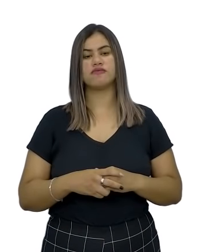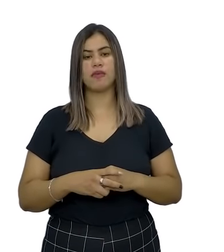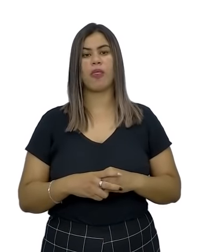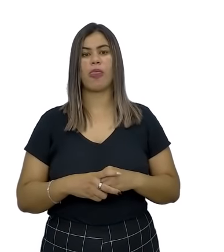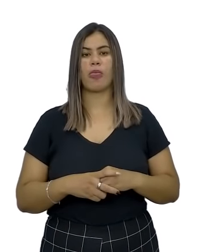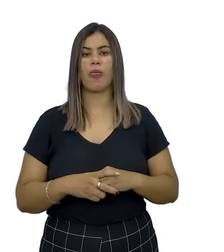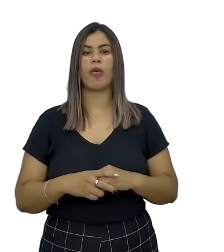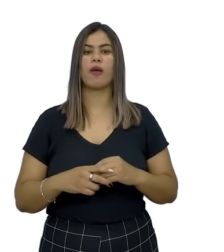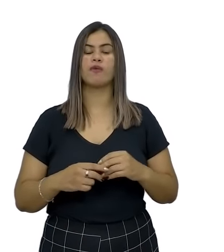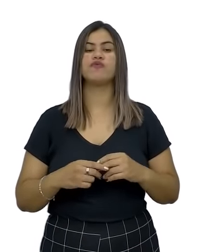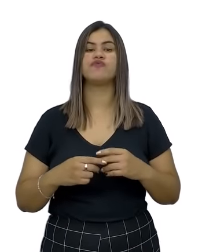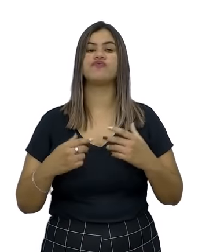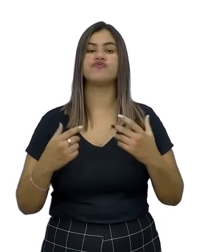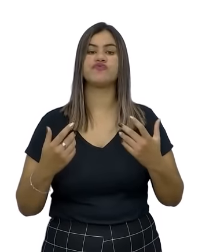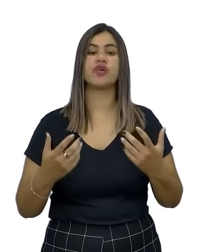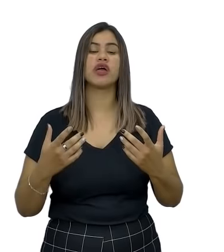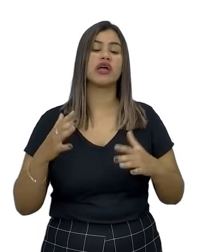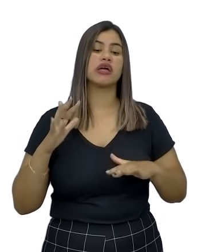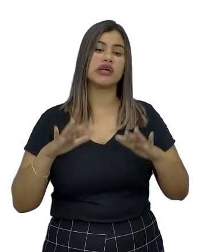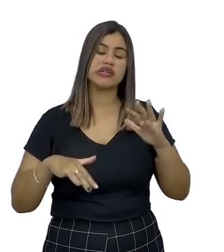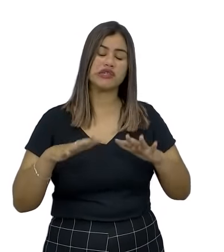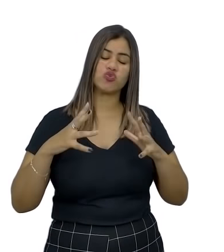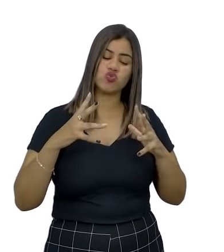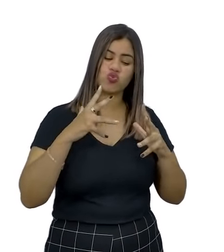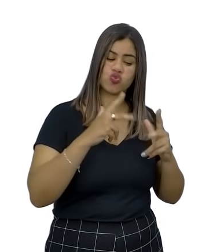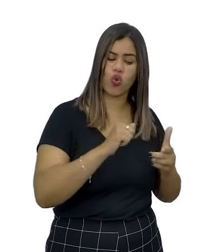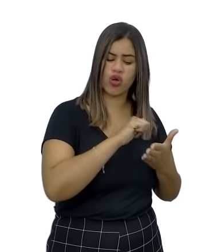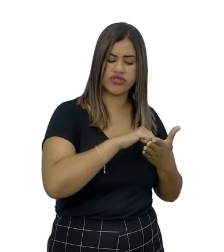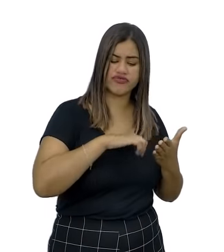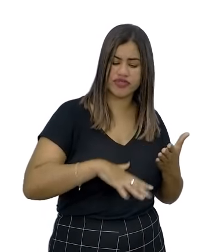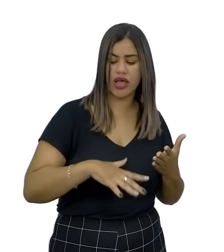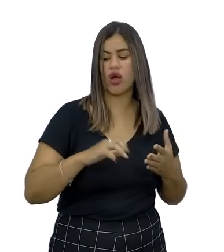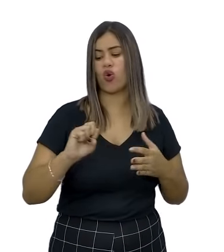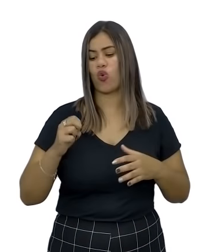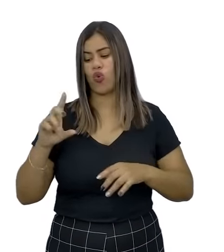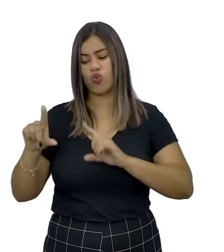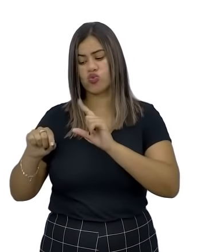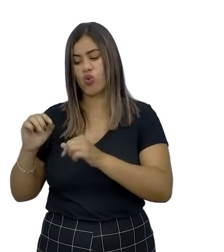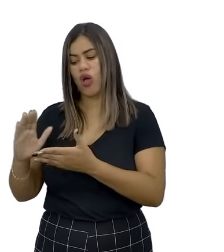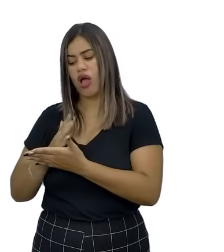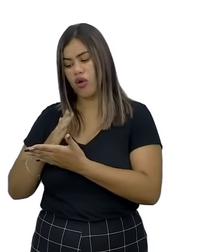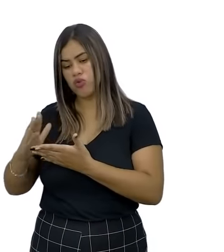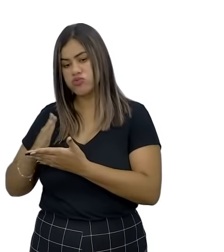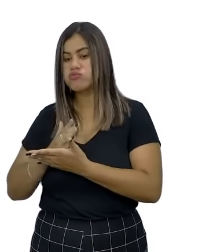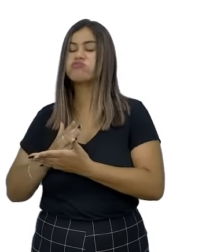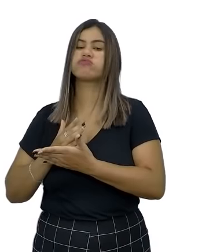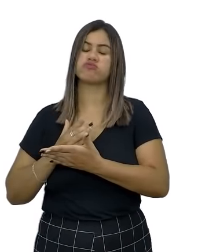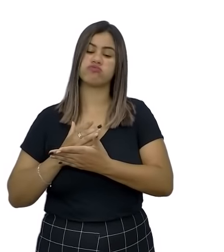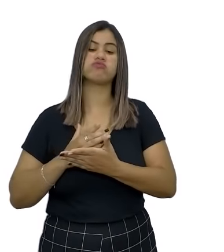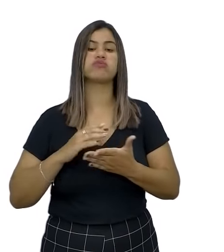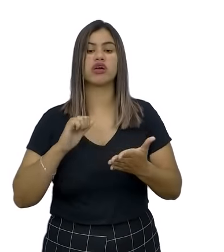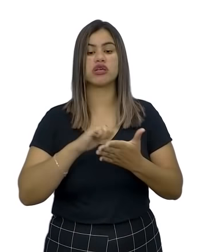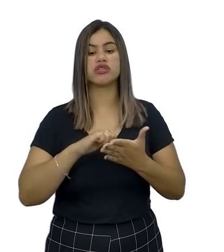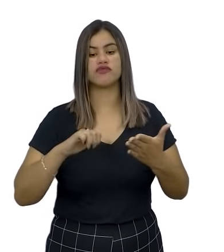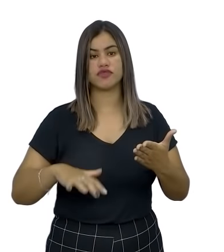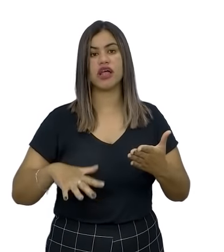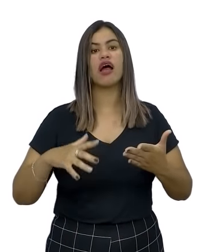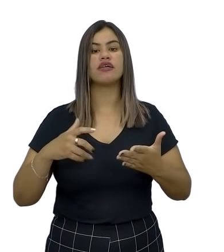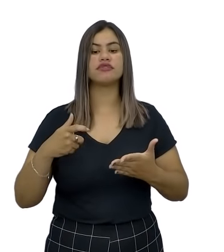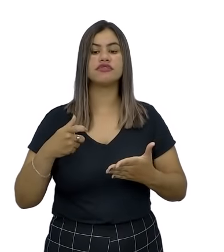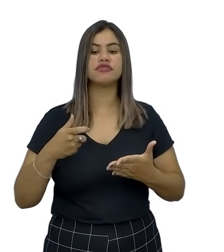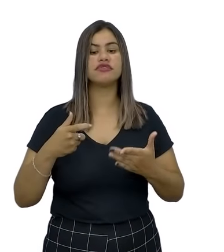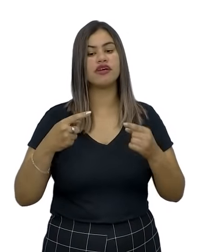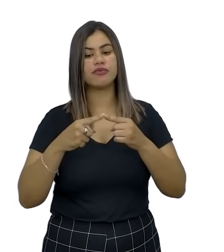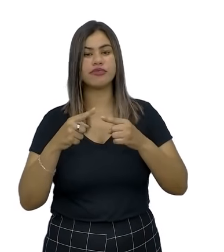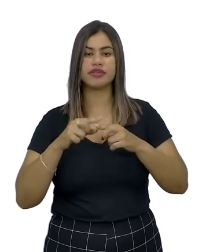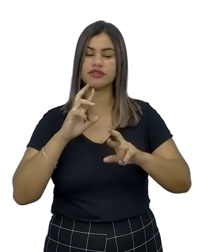à habilidade. Será que eu vou trabalhar todas? Será que eu vou trabalhar com algumas atividades que estão postas para esse olhar